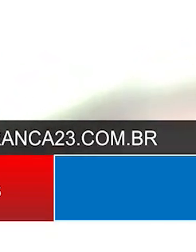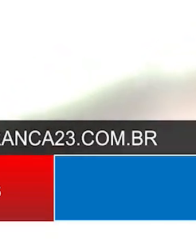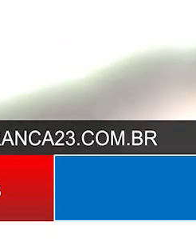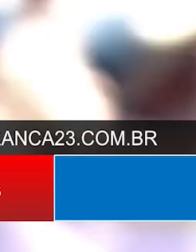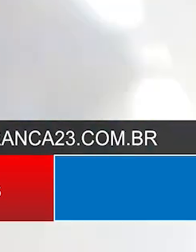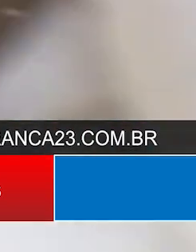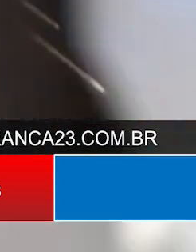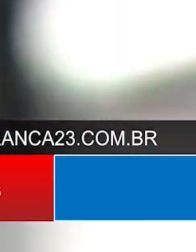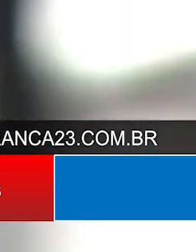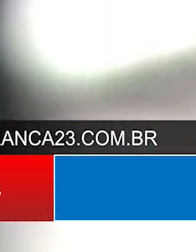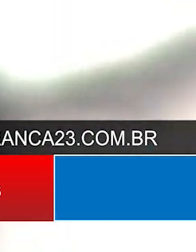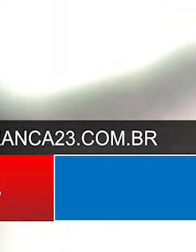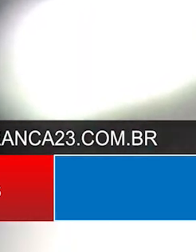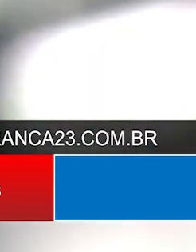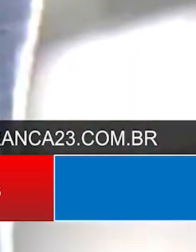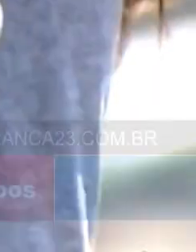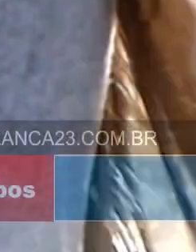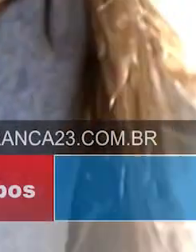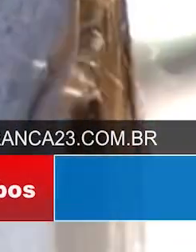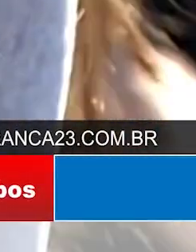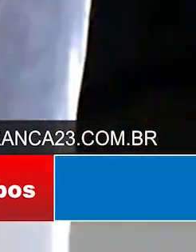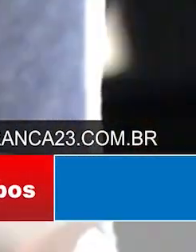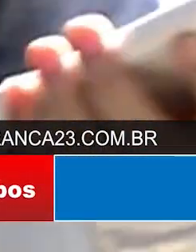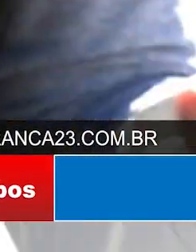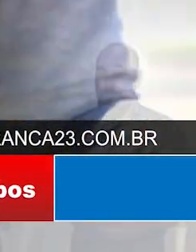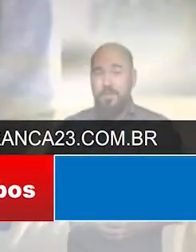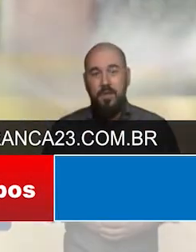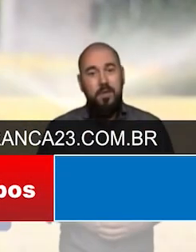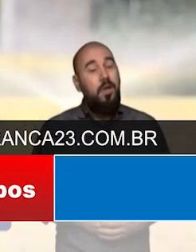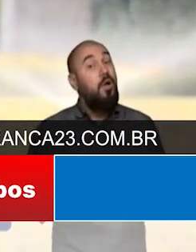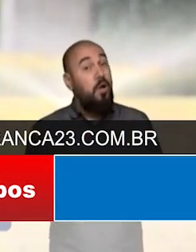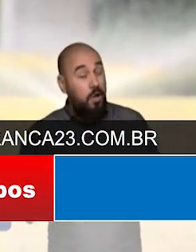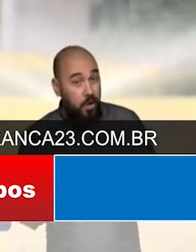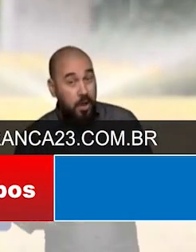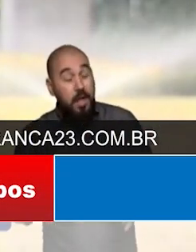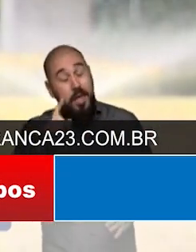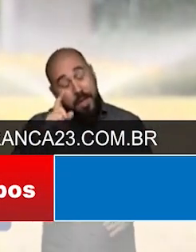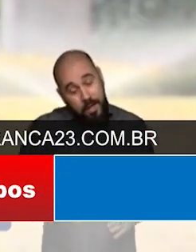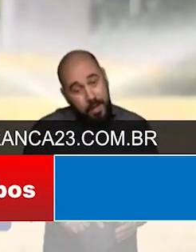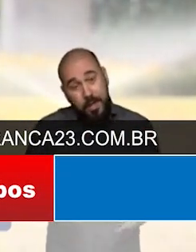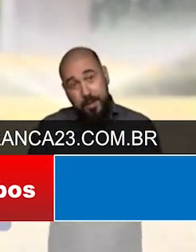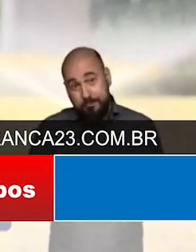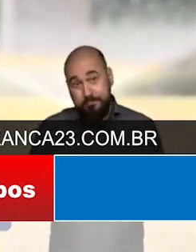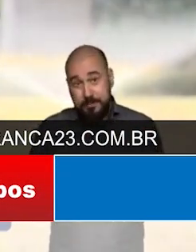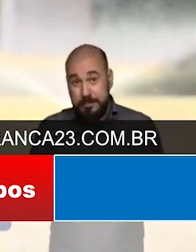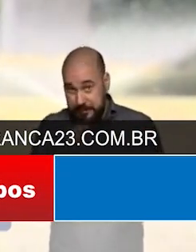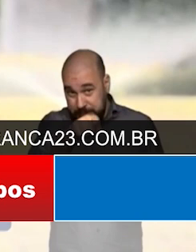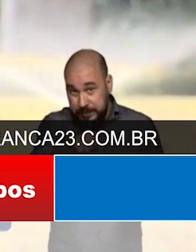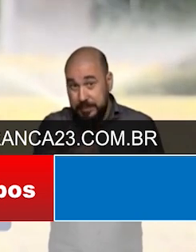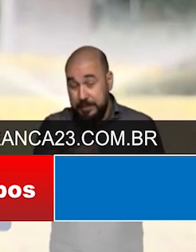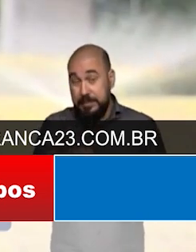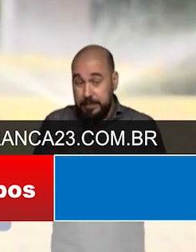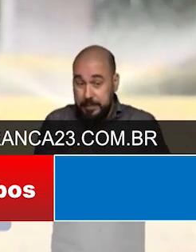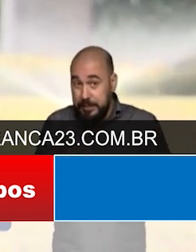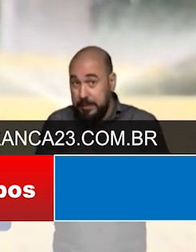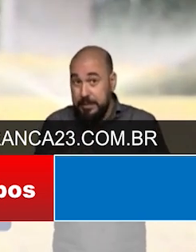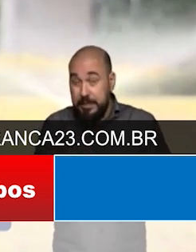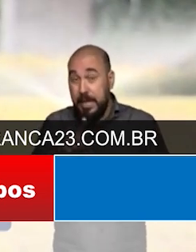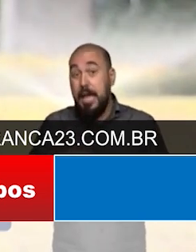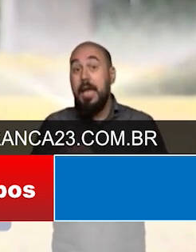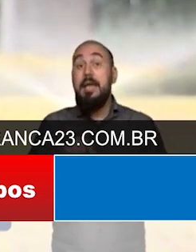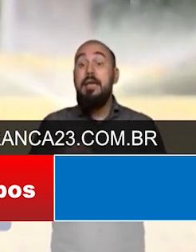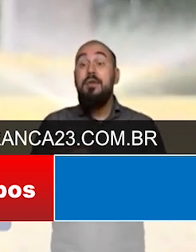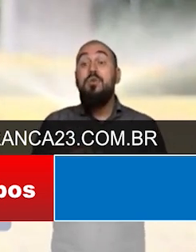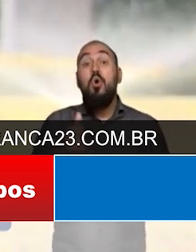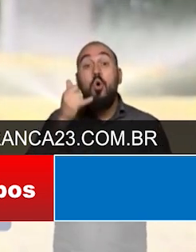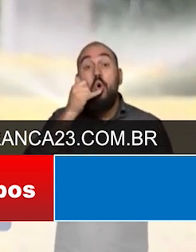essa proteção dos celulares. Vamos entender. Essa expansão aí vai facilitar aí a recuperação de